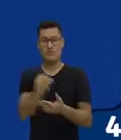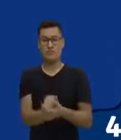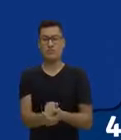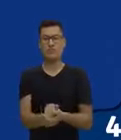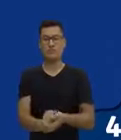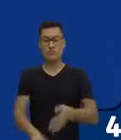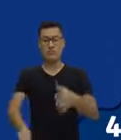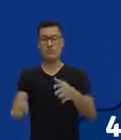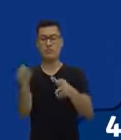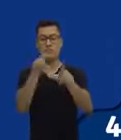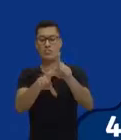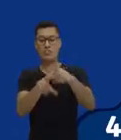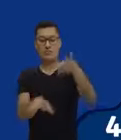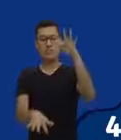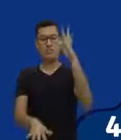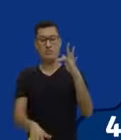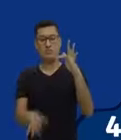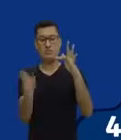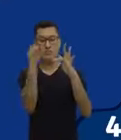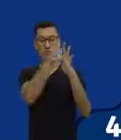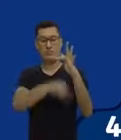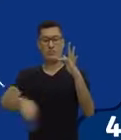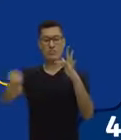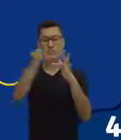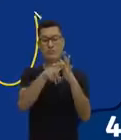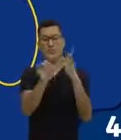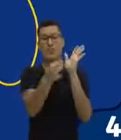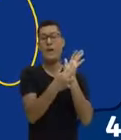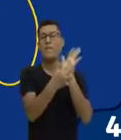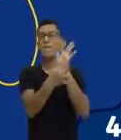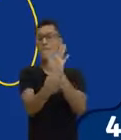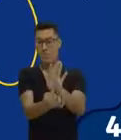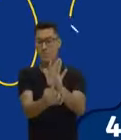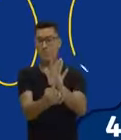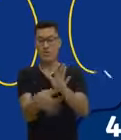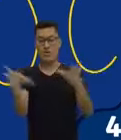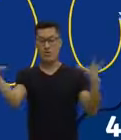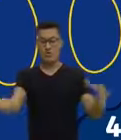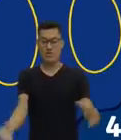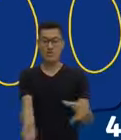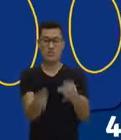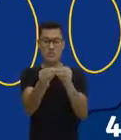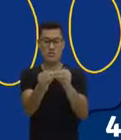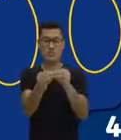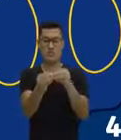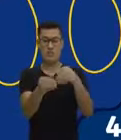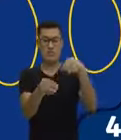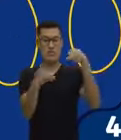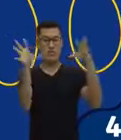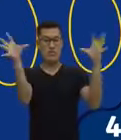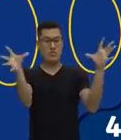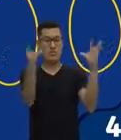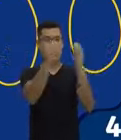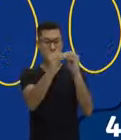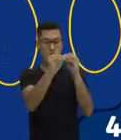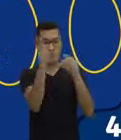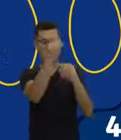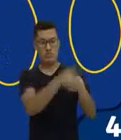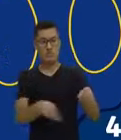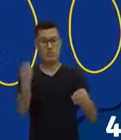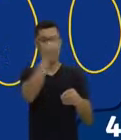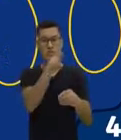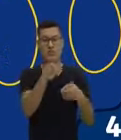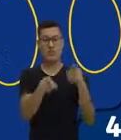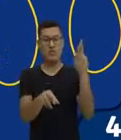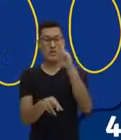nos reais... Aquela situação lá que o Fernando mostrou, ó, o conjunto A e o conjunto B são todos conjuntos de números reais,